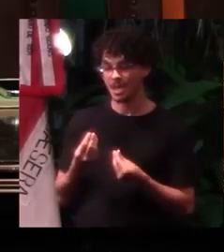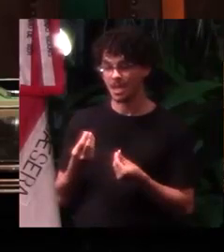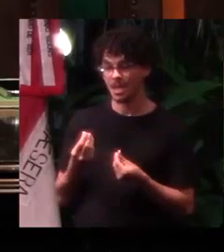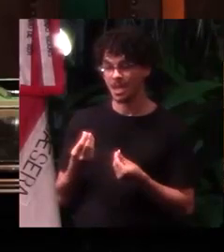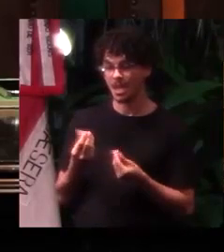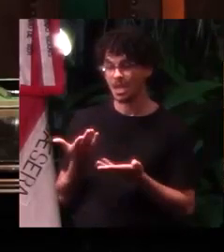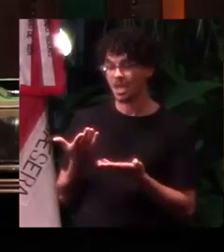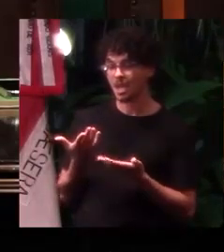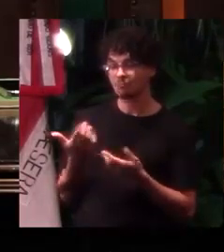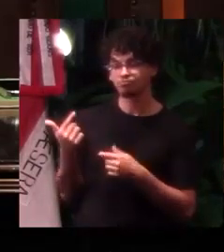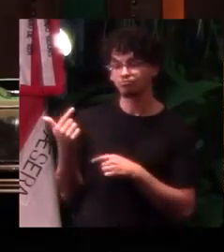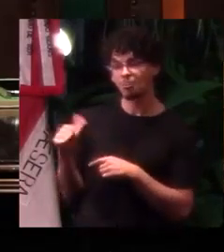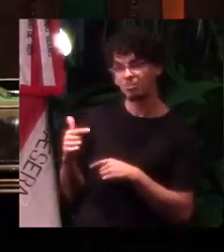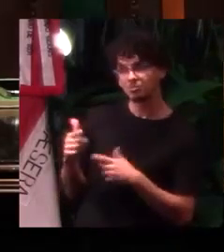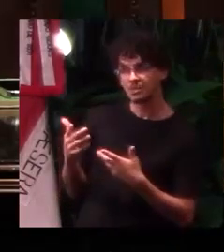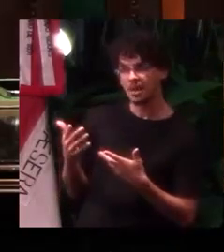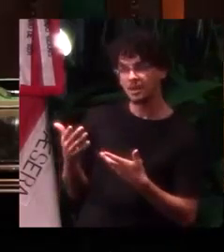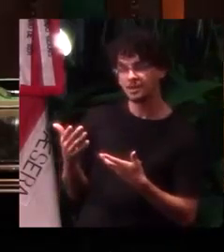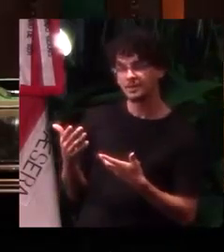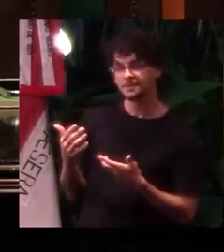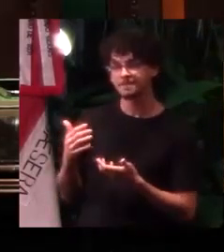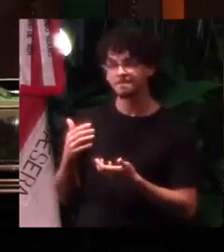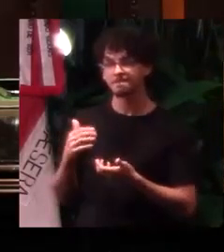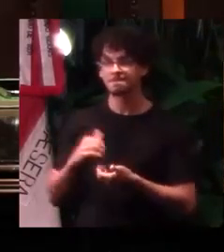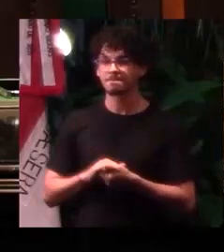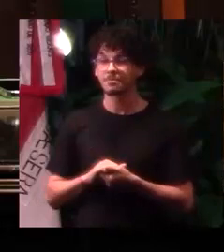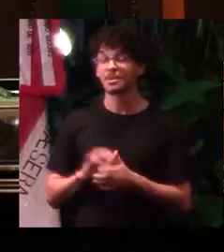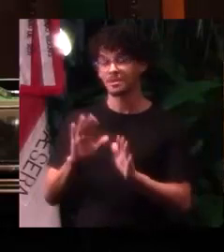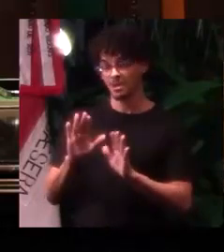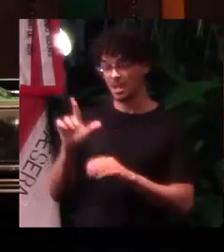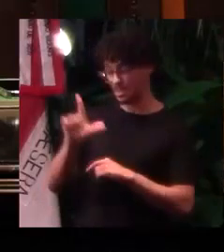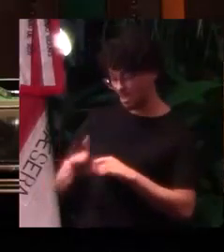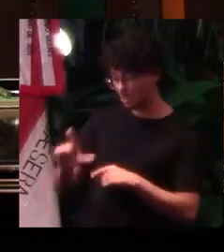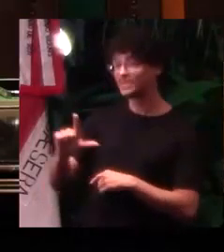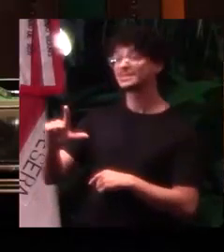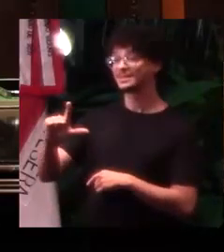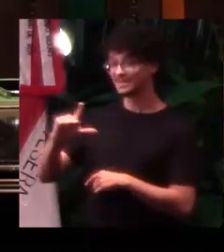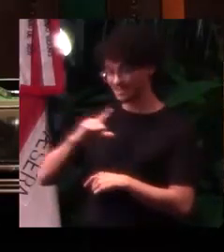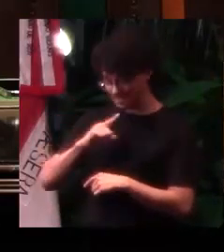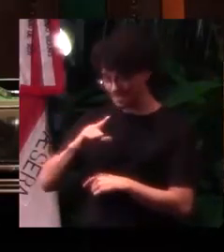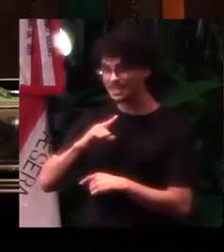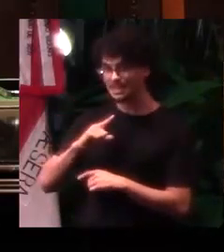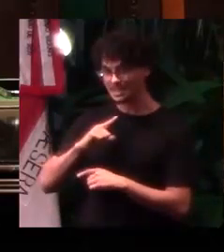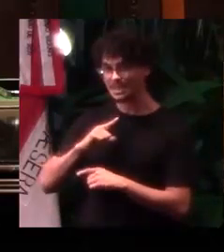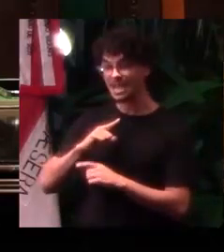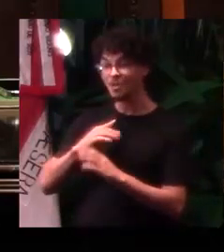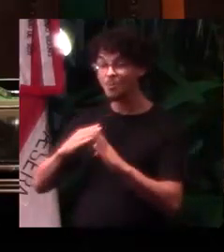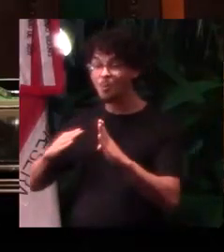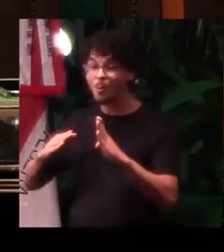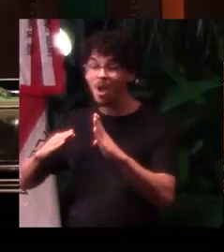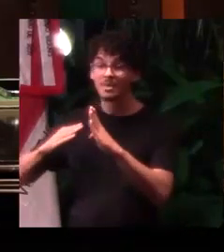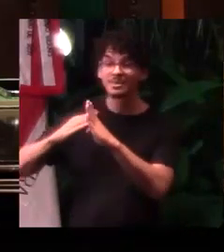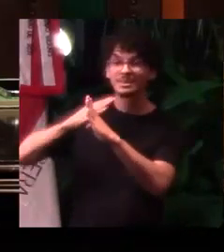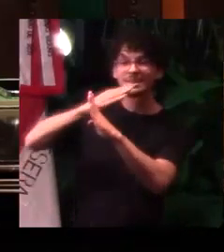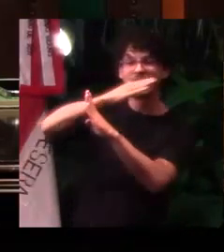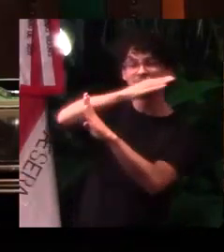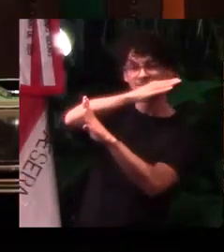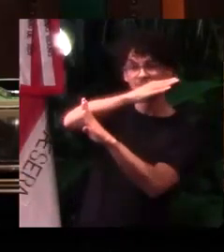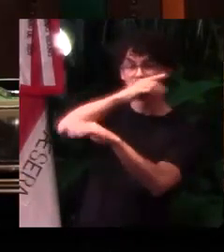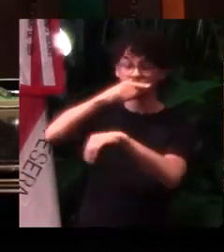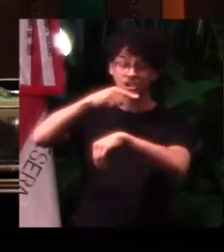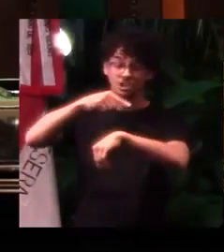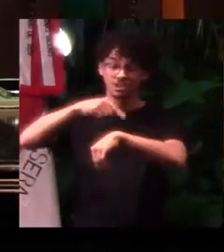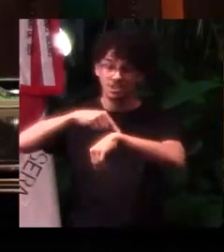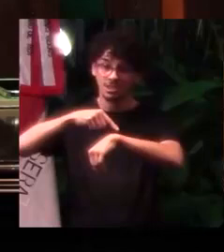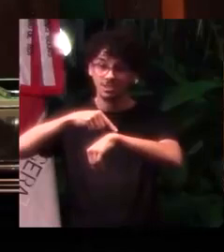de certa forma, ela tem uma transcendência em relação a tempo e lugar. Guimarães